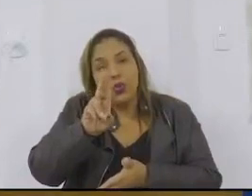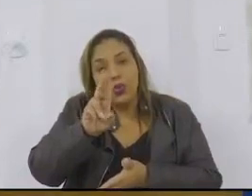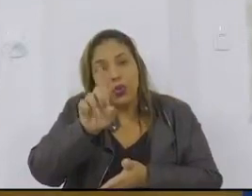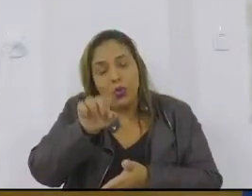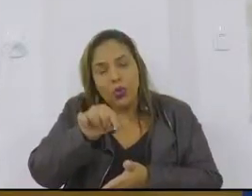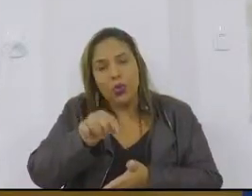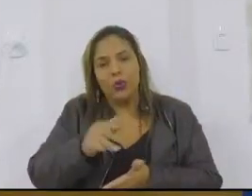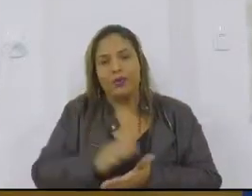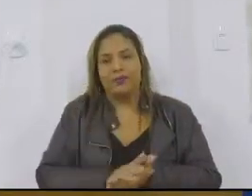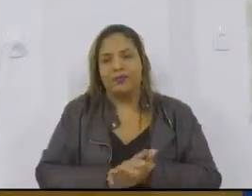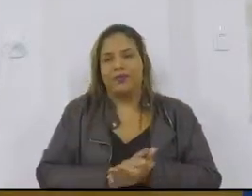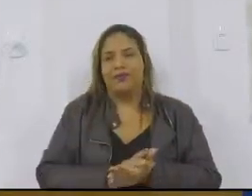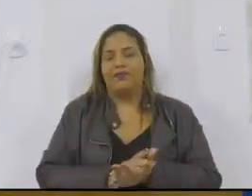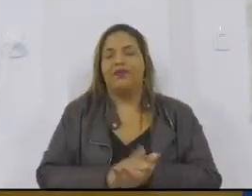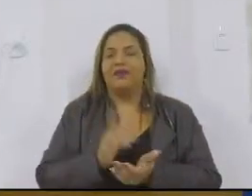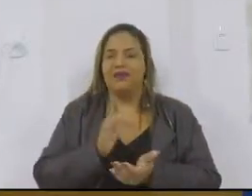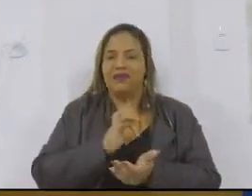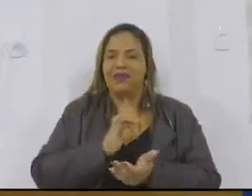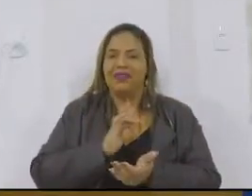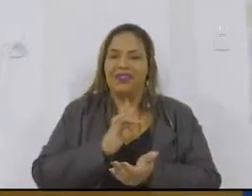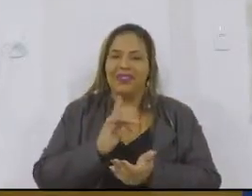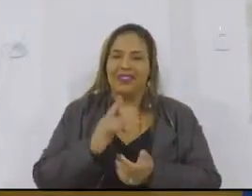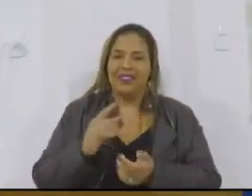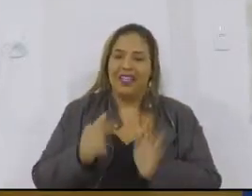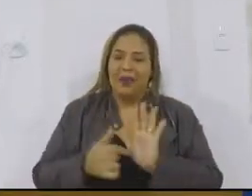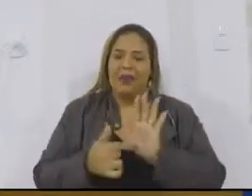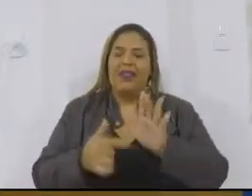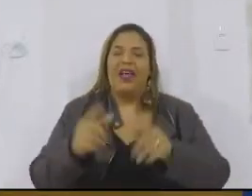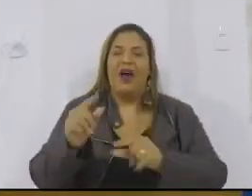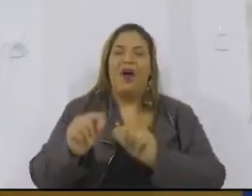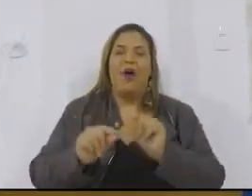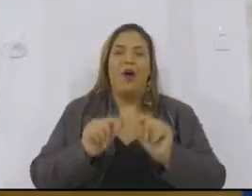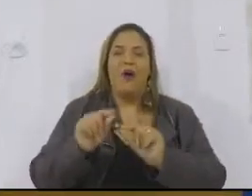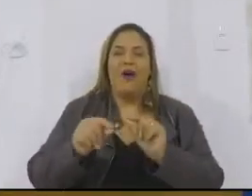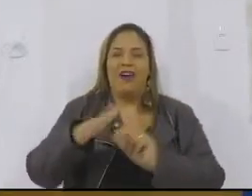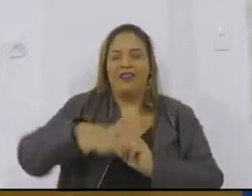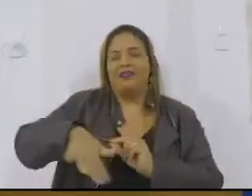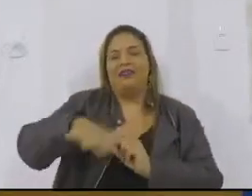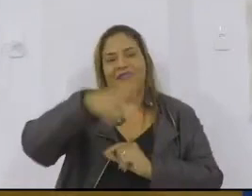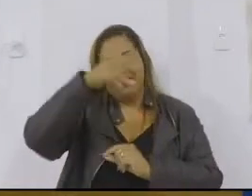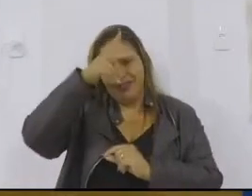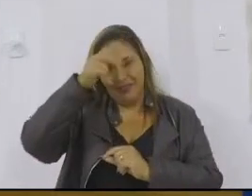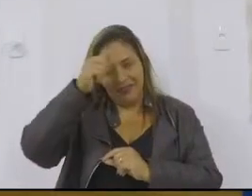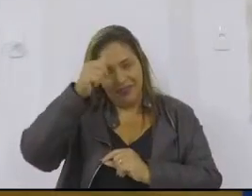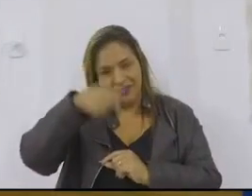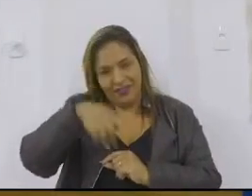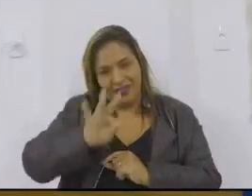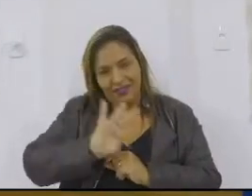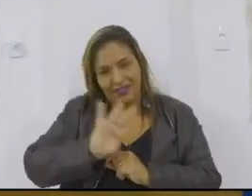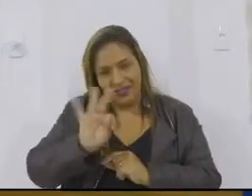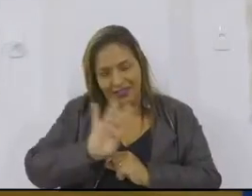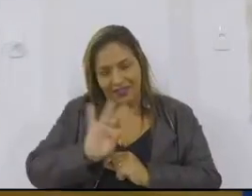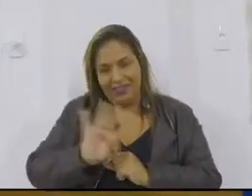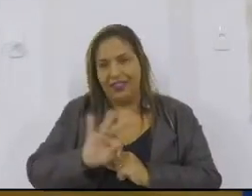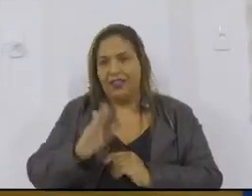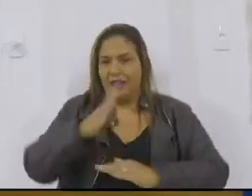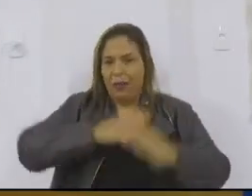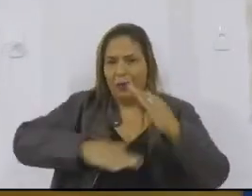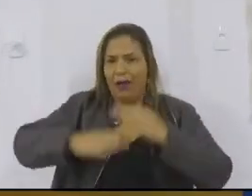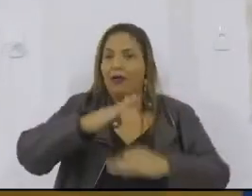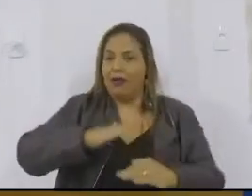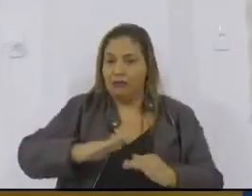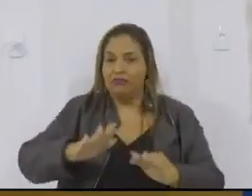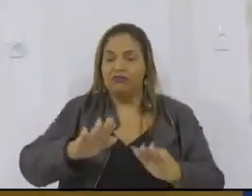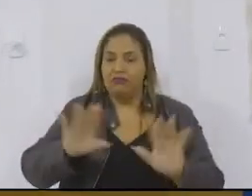que, representando o nosso município em Magé, conseguiu a medalha de ouro. A modalidade é Karatê, mas existe uma modalidade